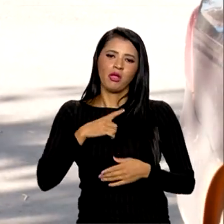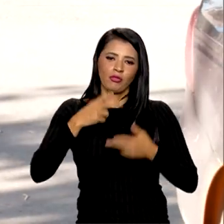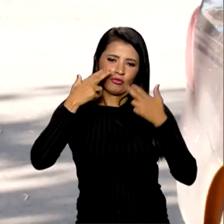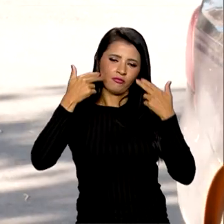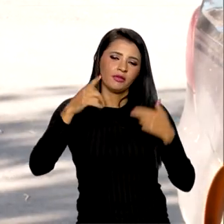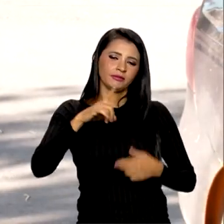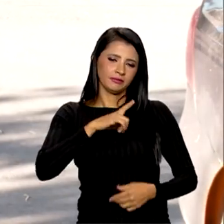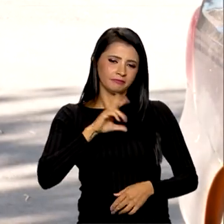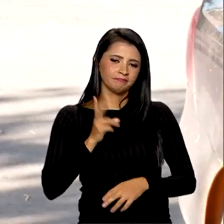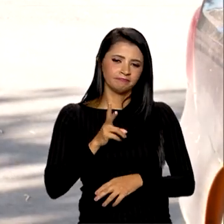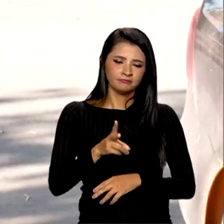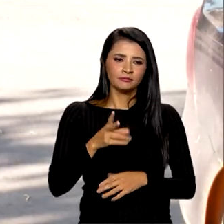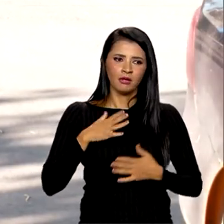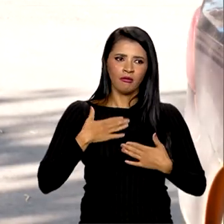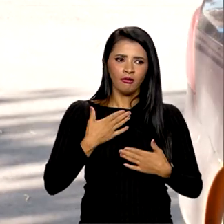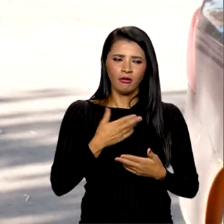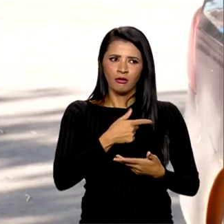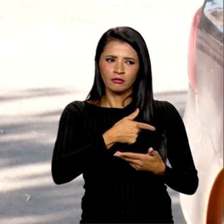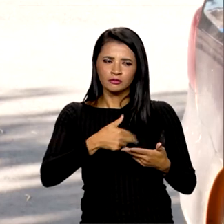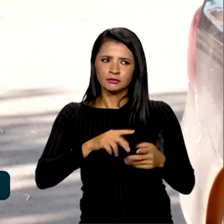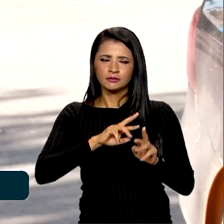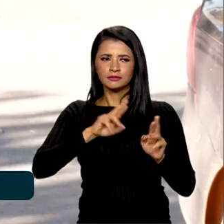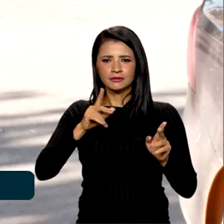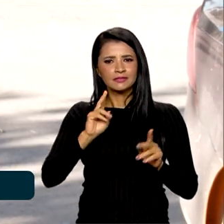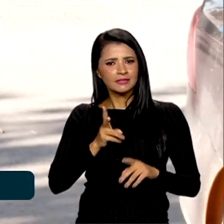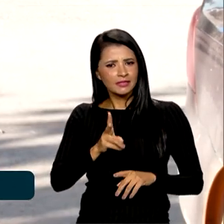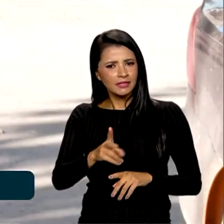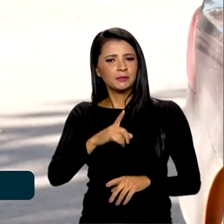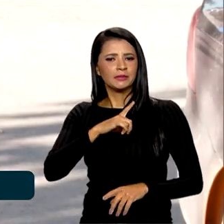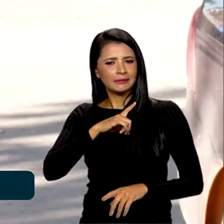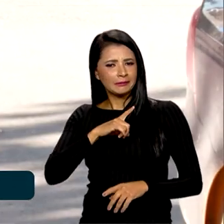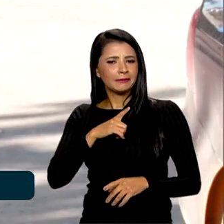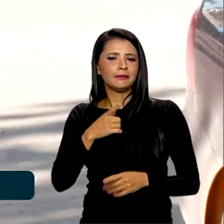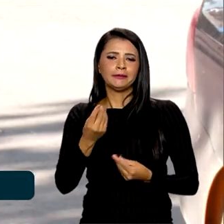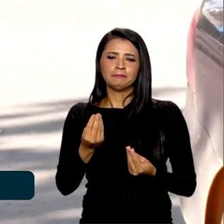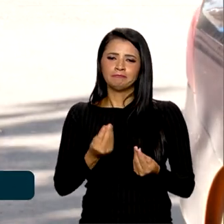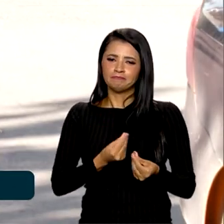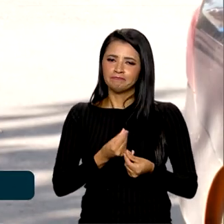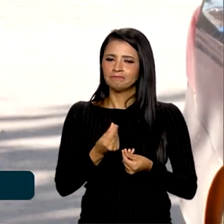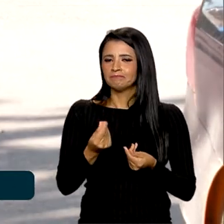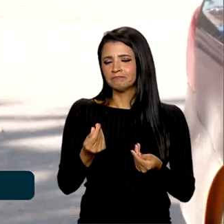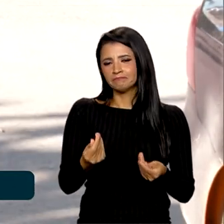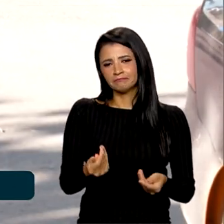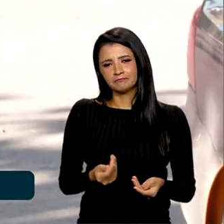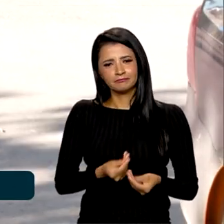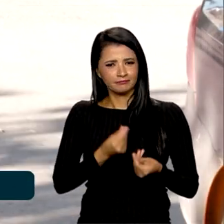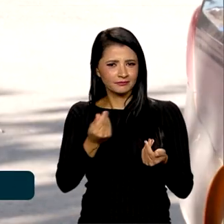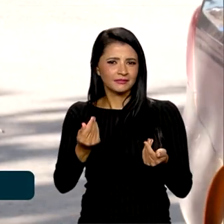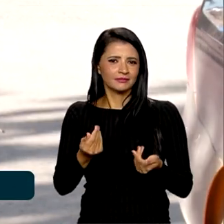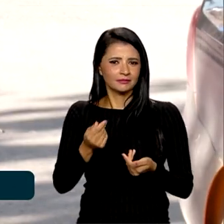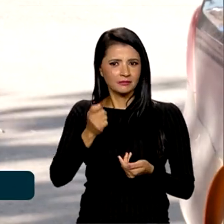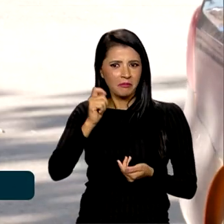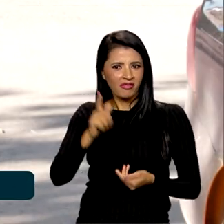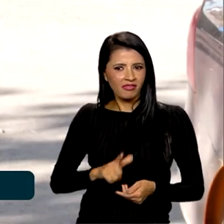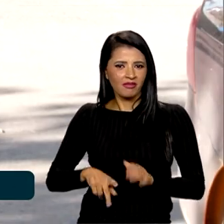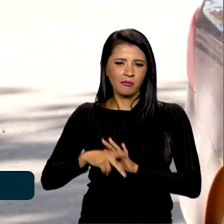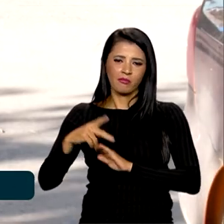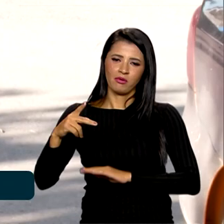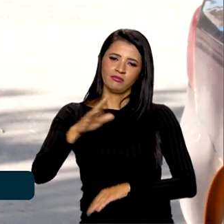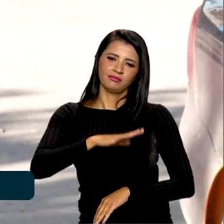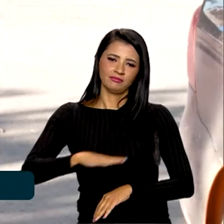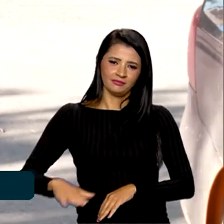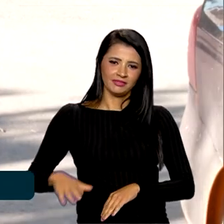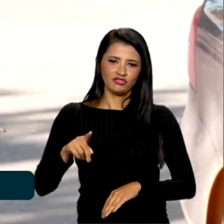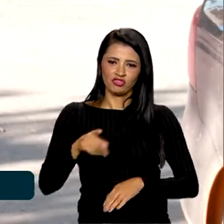sempre a gente se surpreende né cada dia com as certezas das crianças que